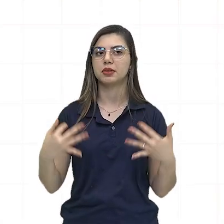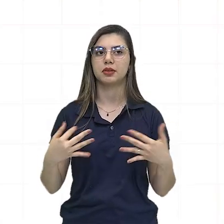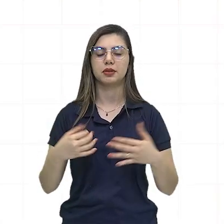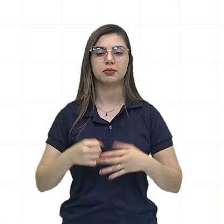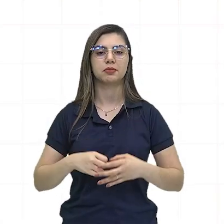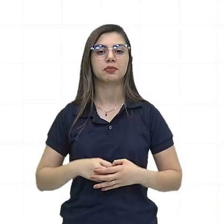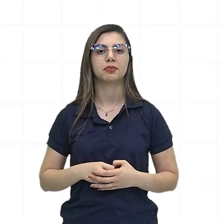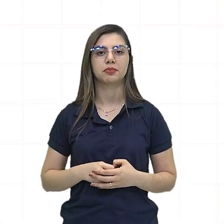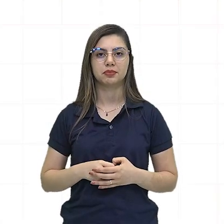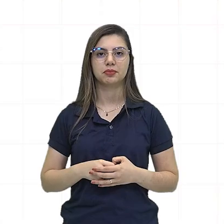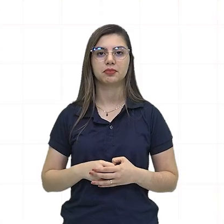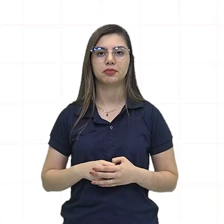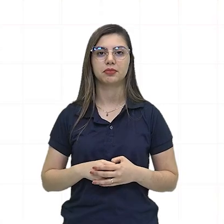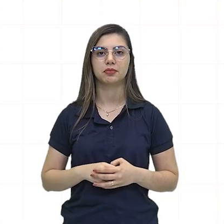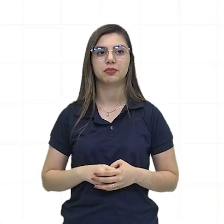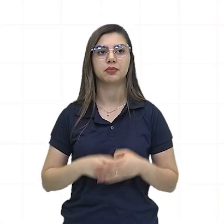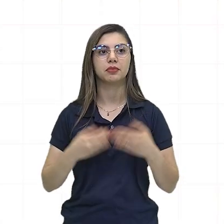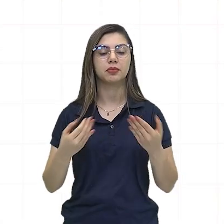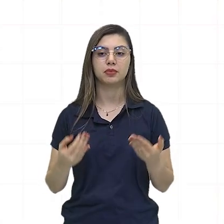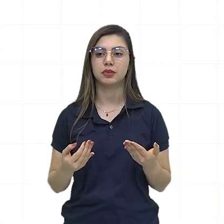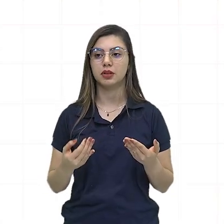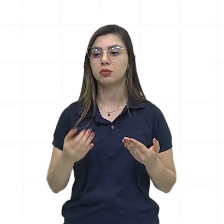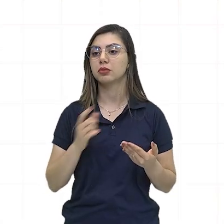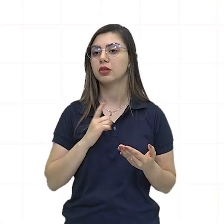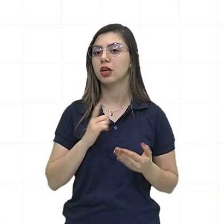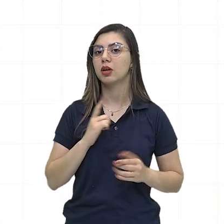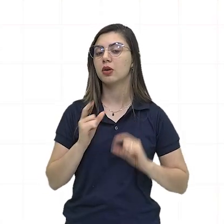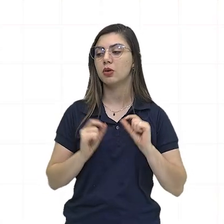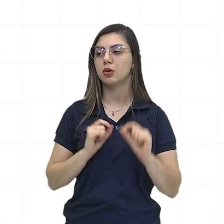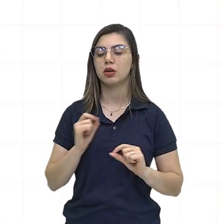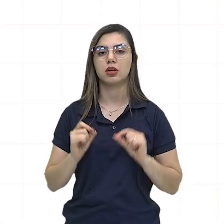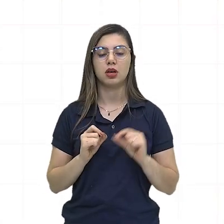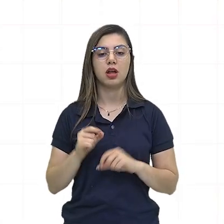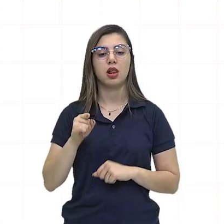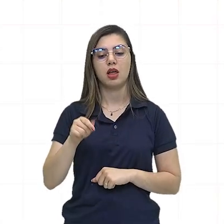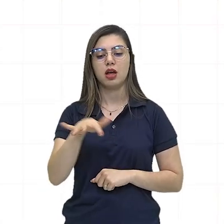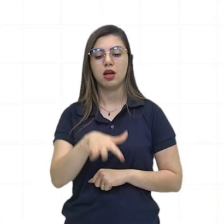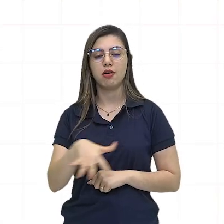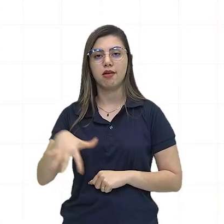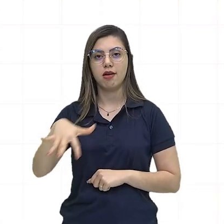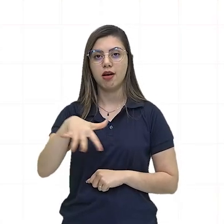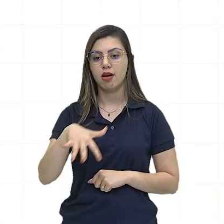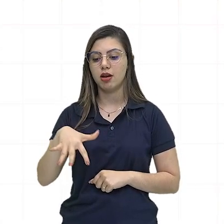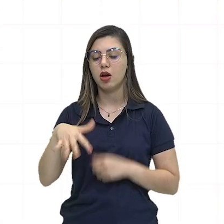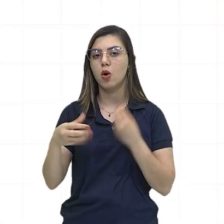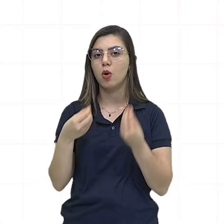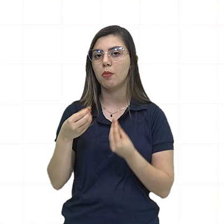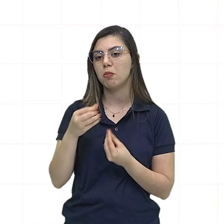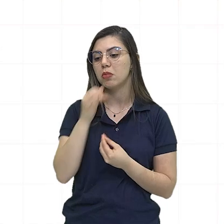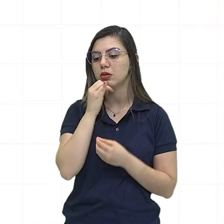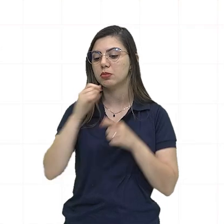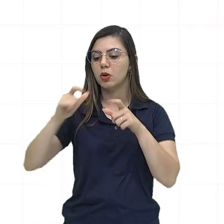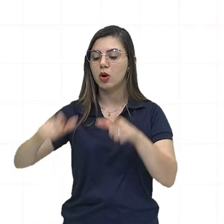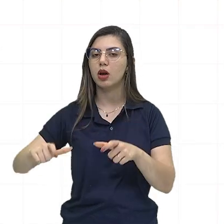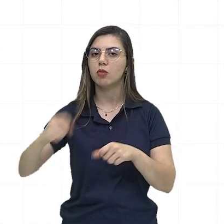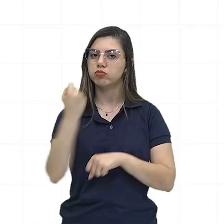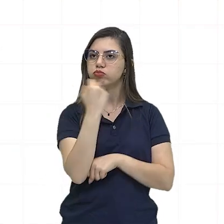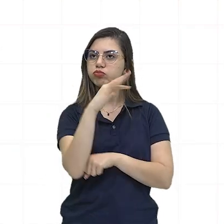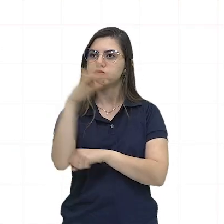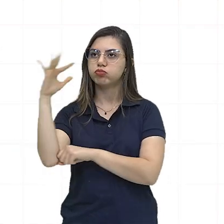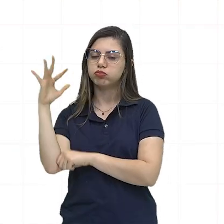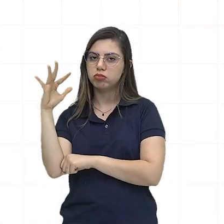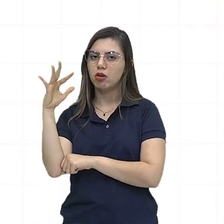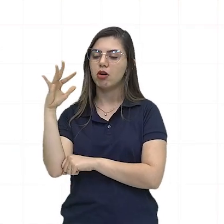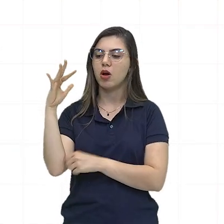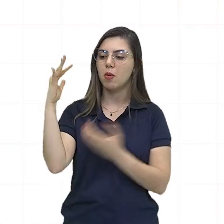né, que destacando novamente que uma área ela é desmatada, né? O agricultor ele vai